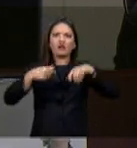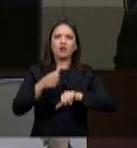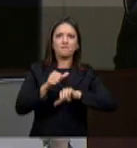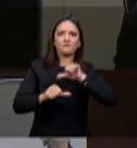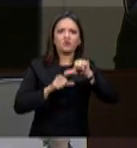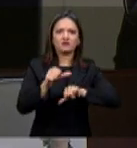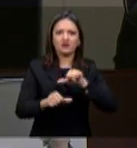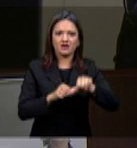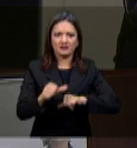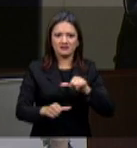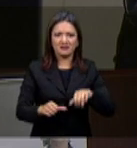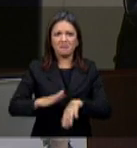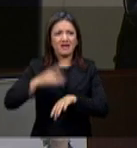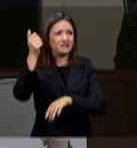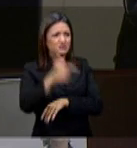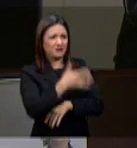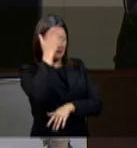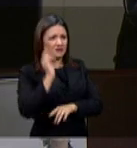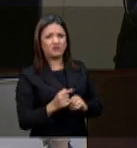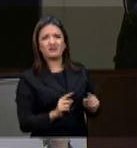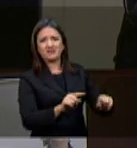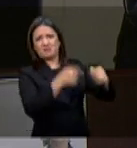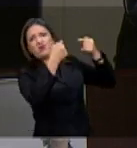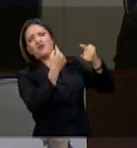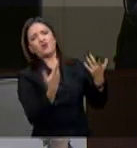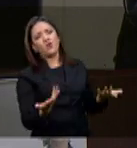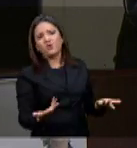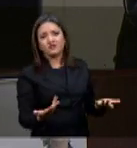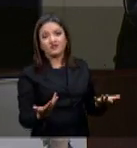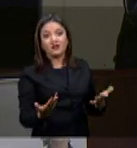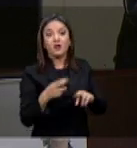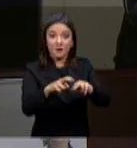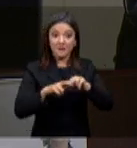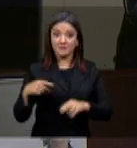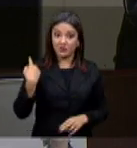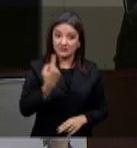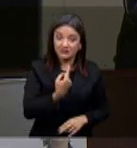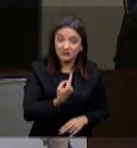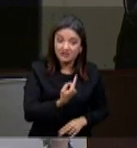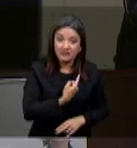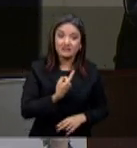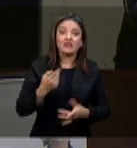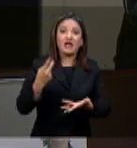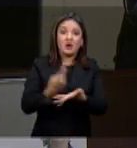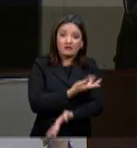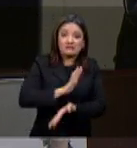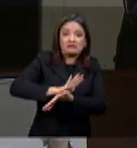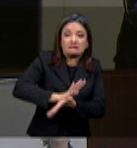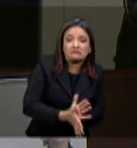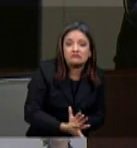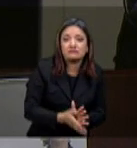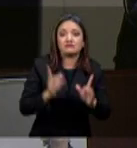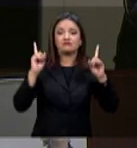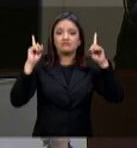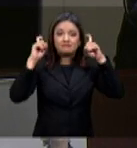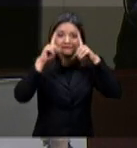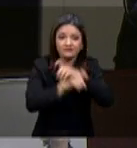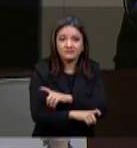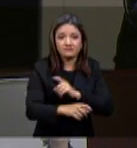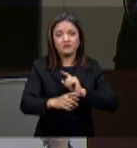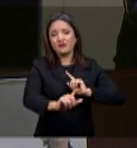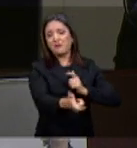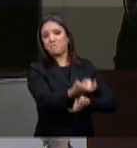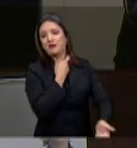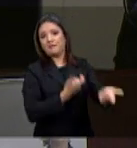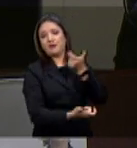além do transgressor que a rejeita e brutaliza. Eis o porquê de sermos espizinhados, atacados, caluniados nos momentos